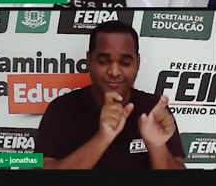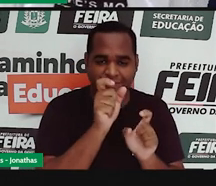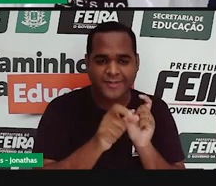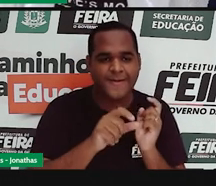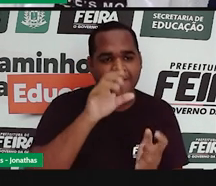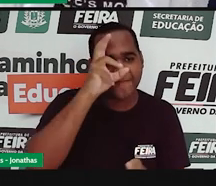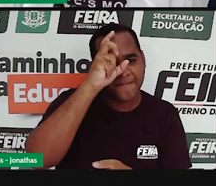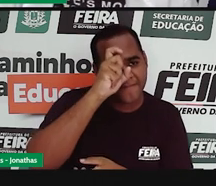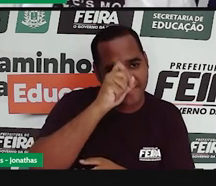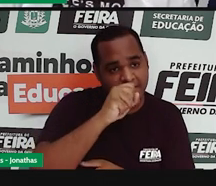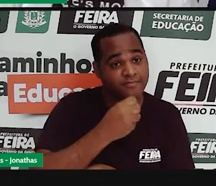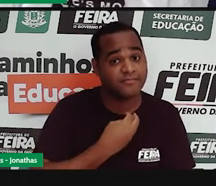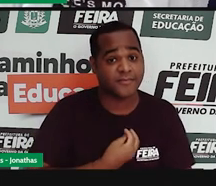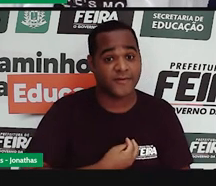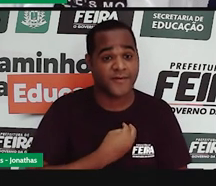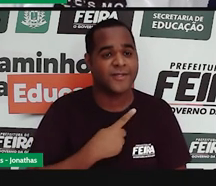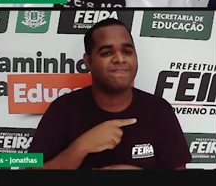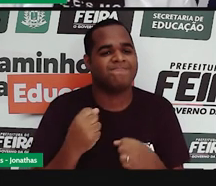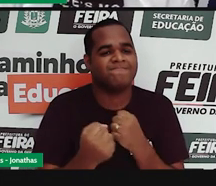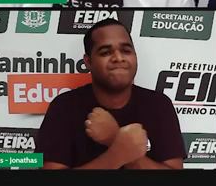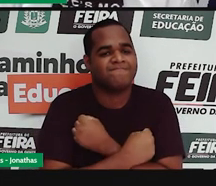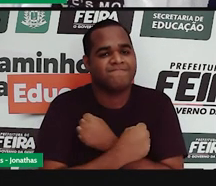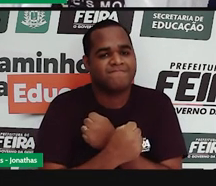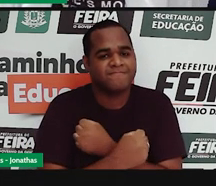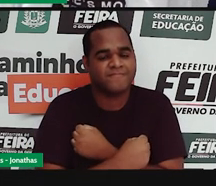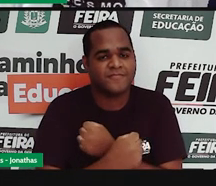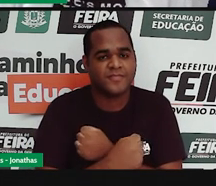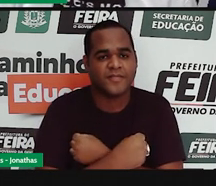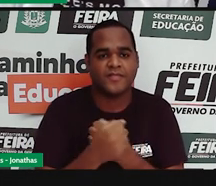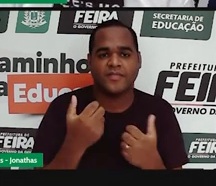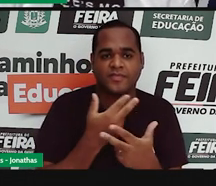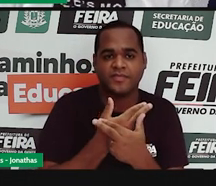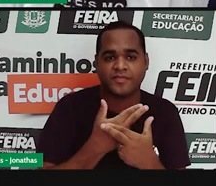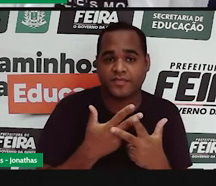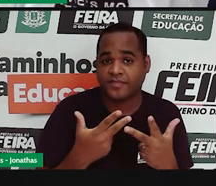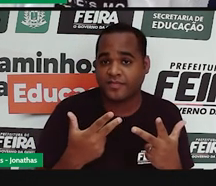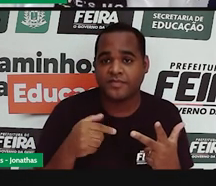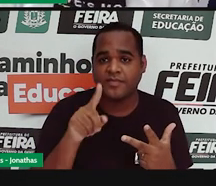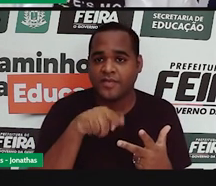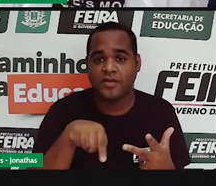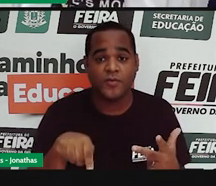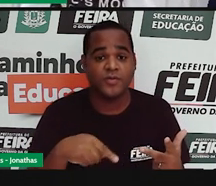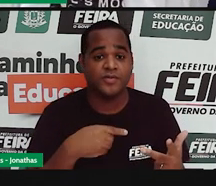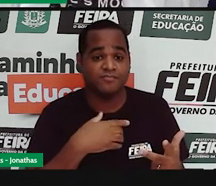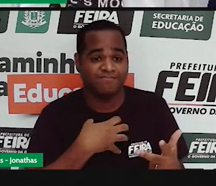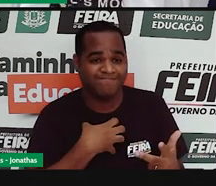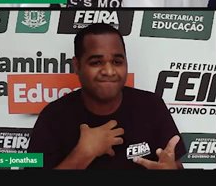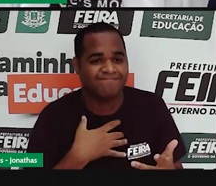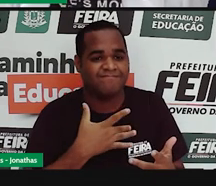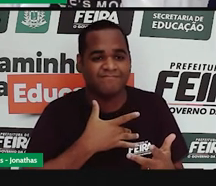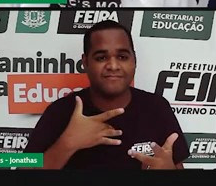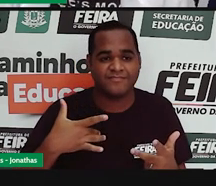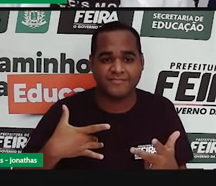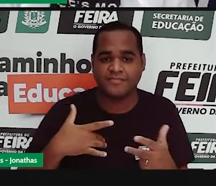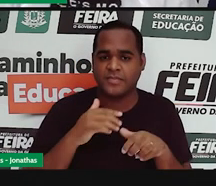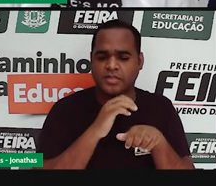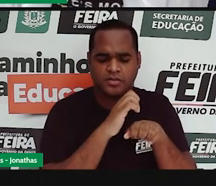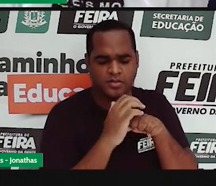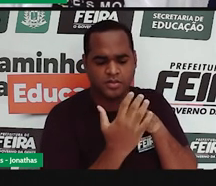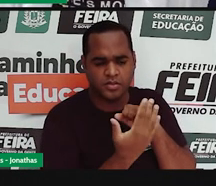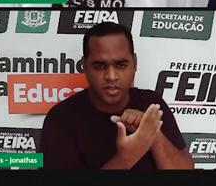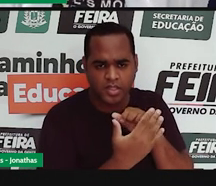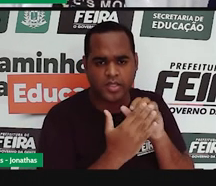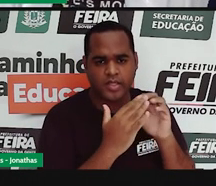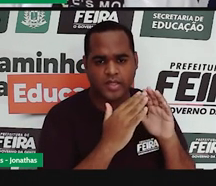desse sujeito. Eu deixo o meu abraço para vocês. Espero que fiquem bem, que tenham saúde, que a pandemia não chegue na casa de